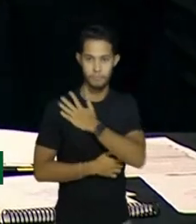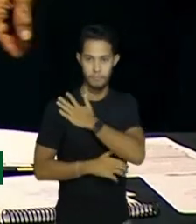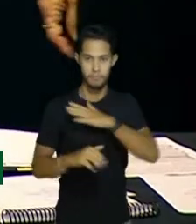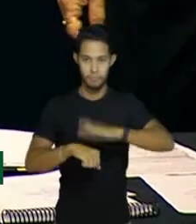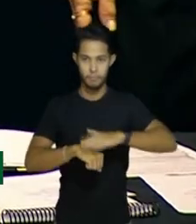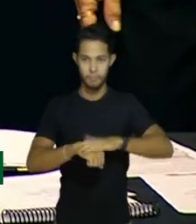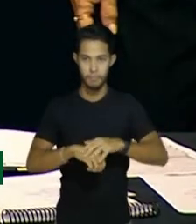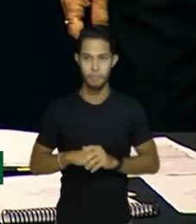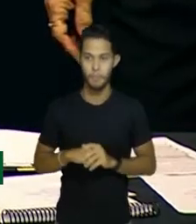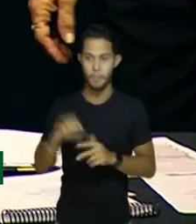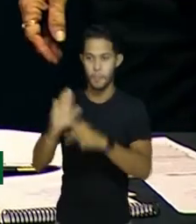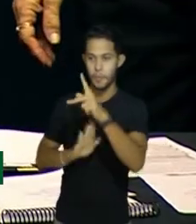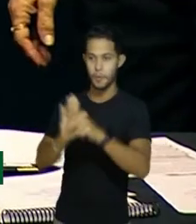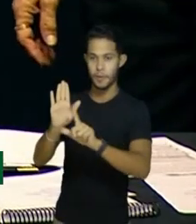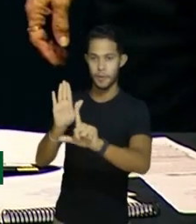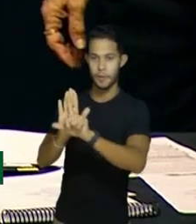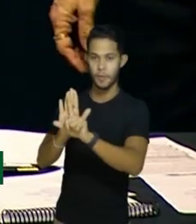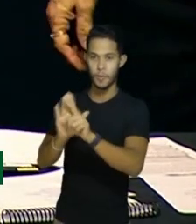Projeto de Lei